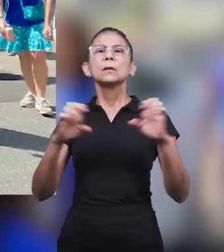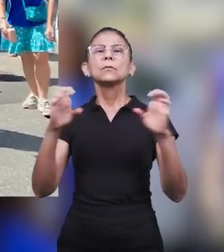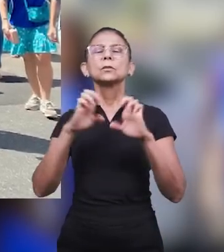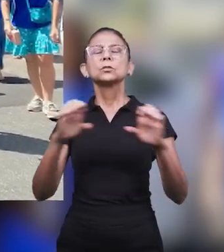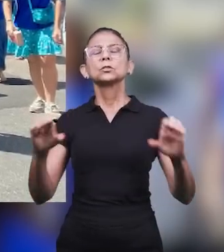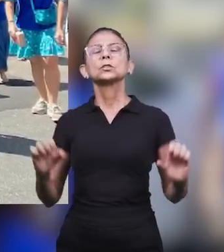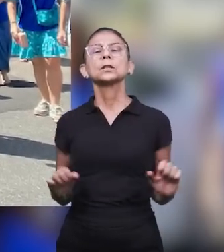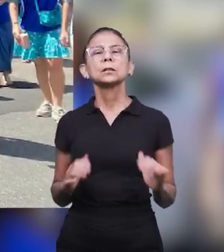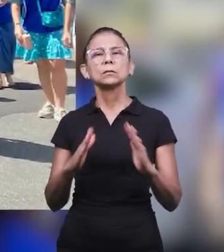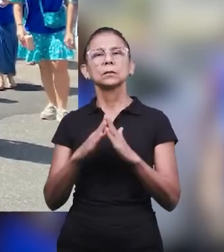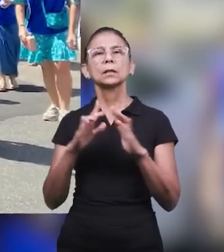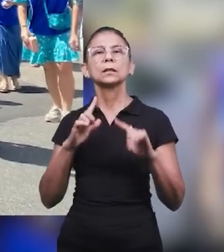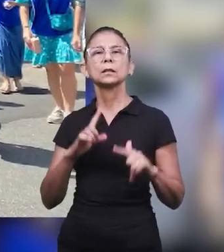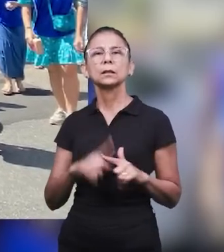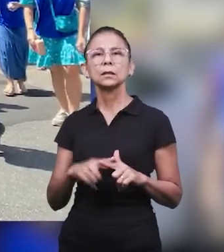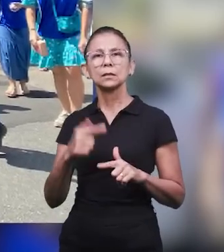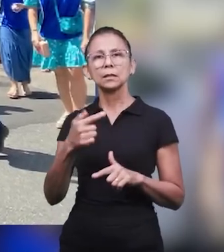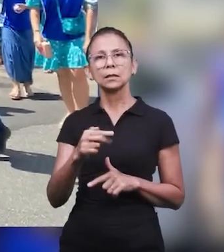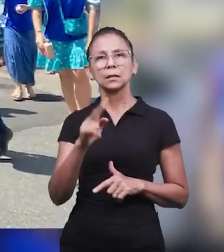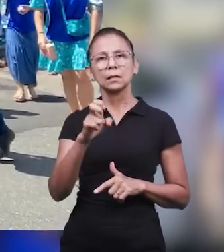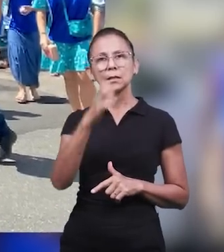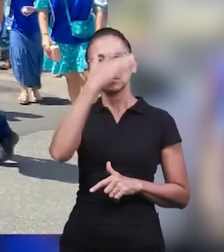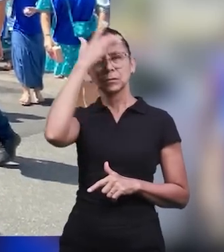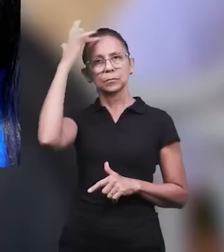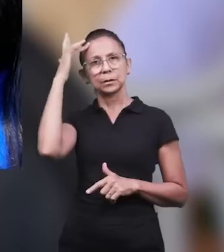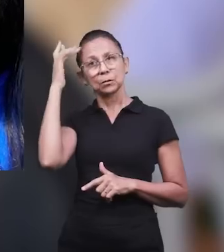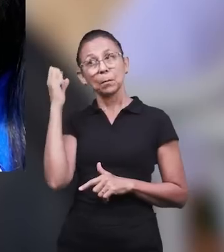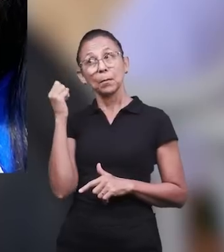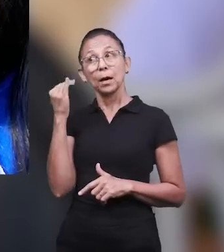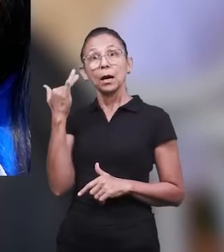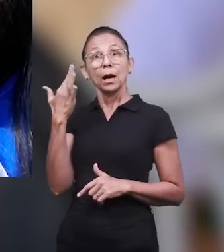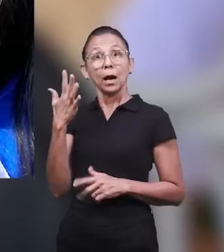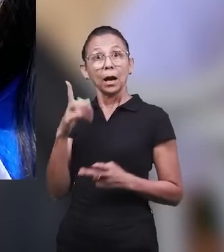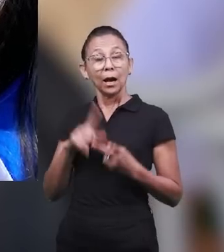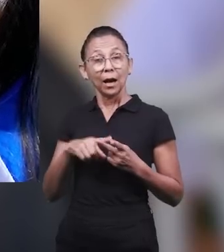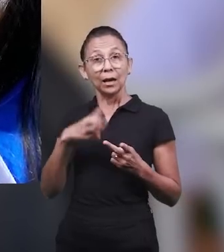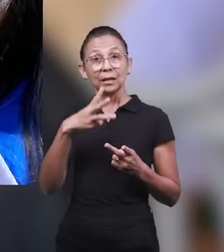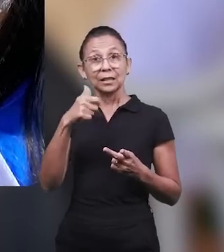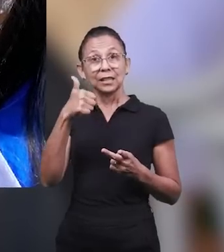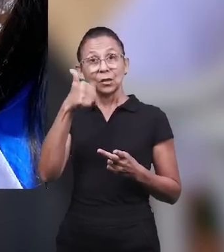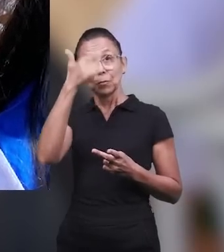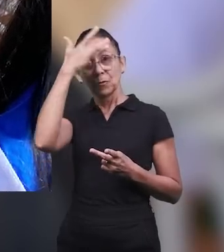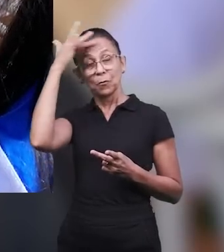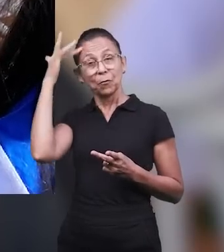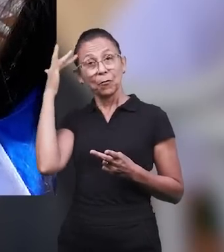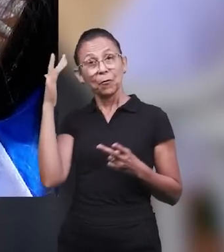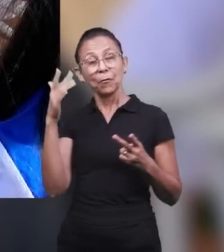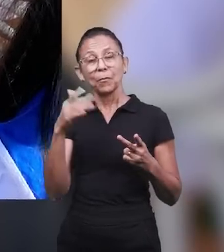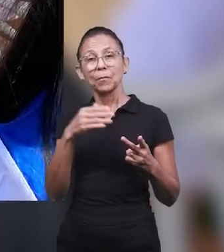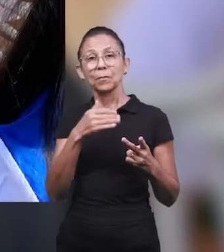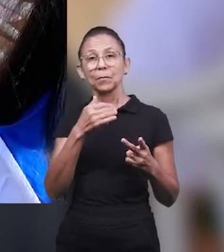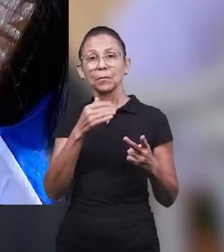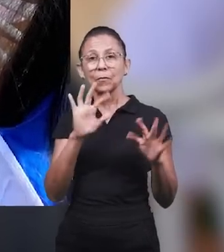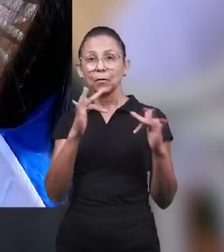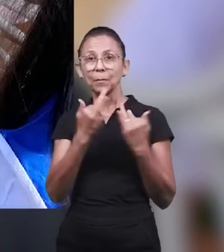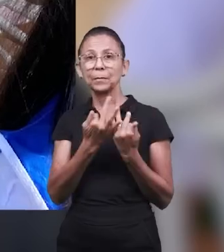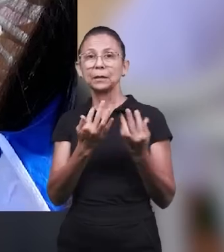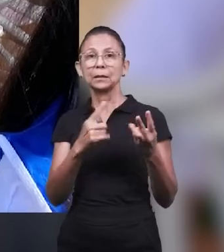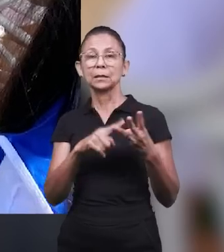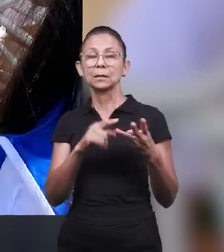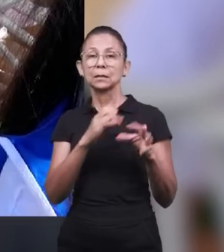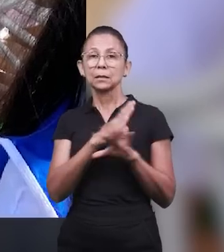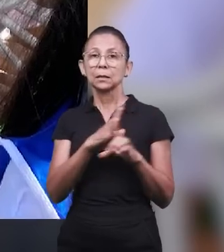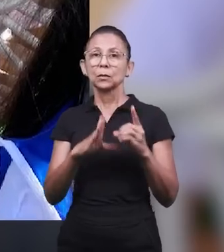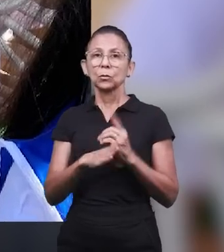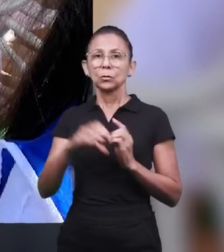São Cristóvão. Foram 75 participantes na madrugada, 31 famílias assistidas e no culto,